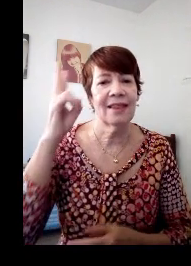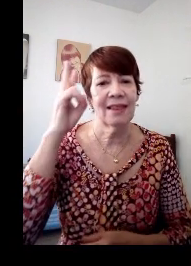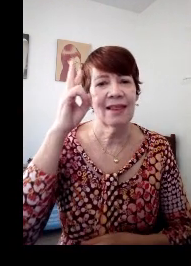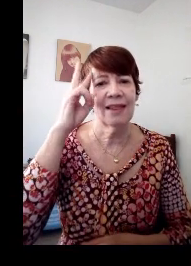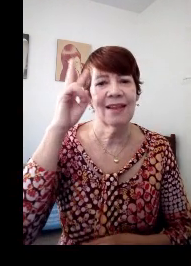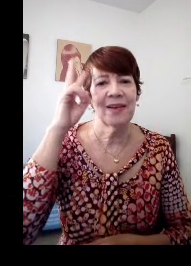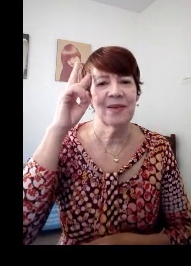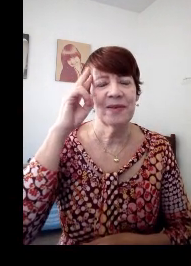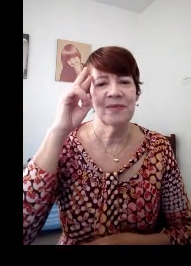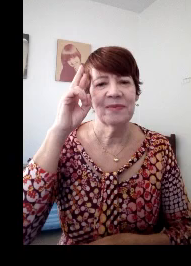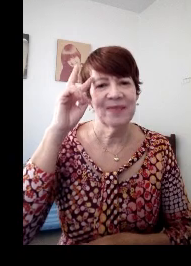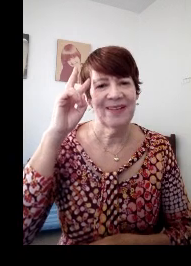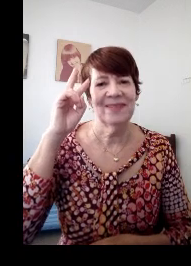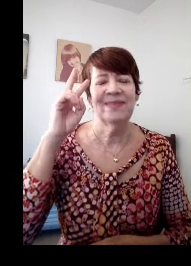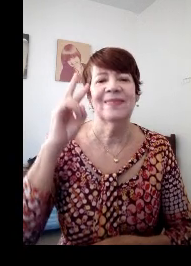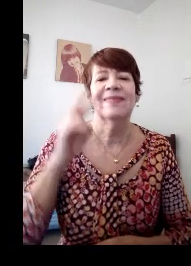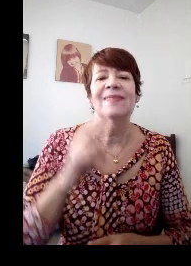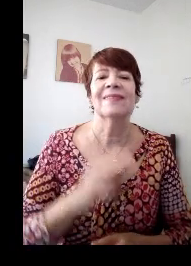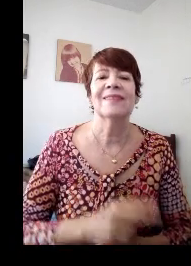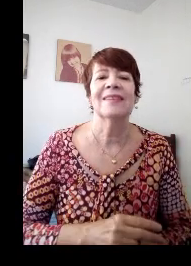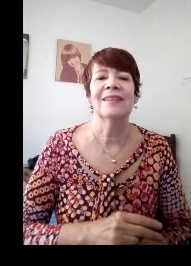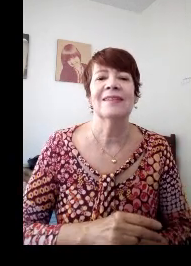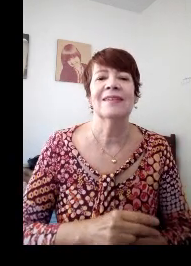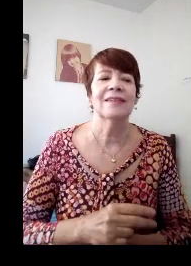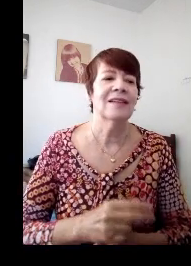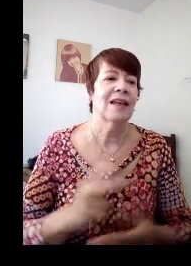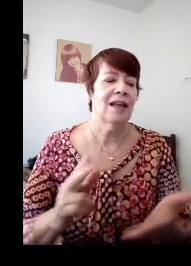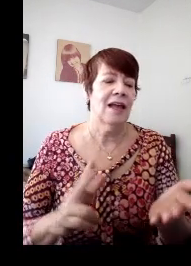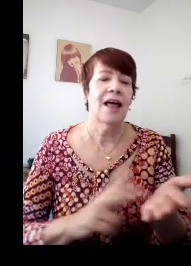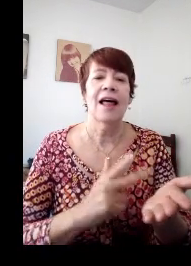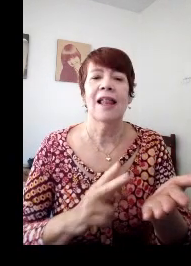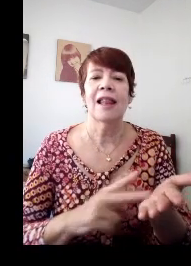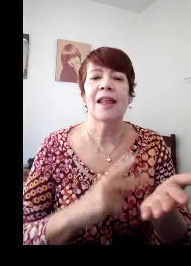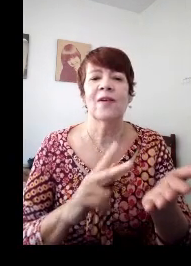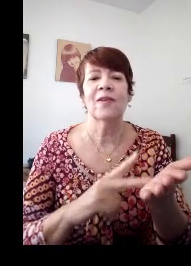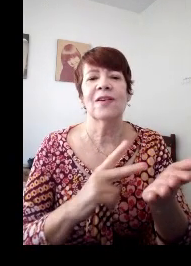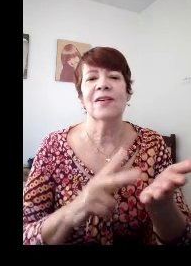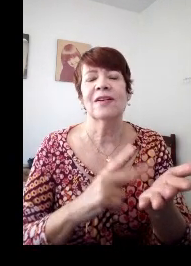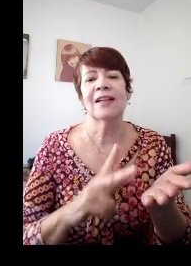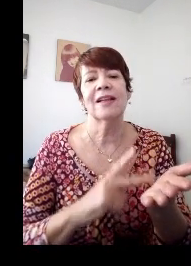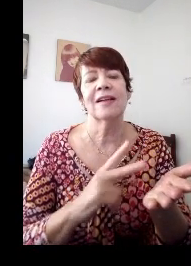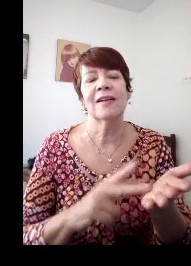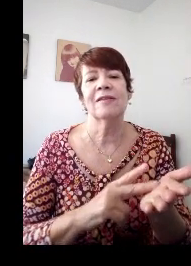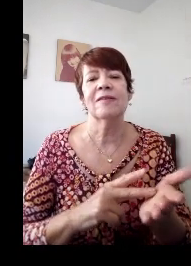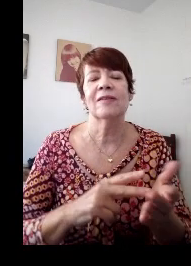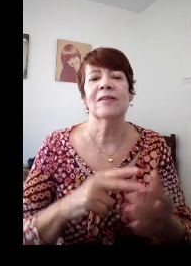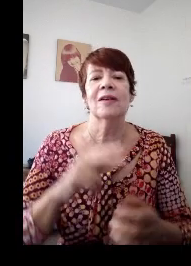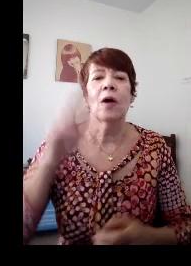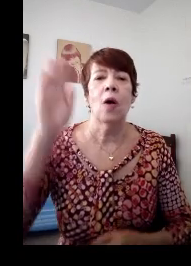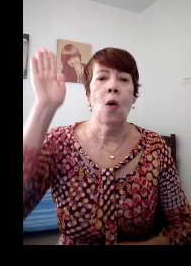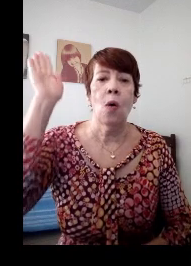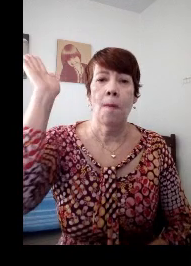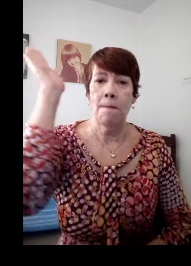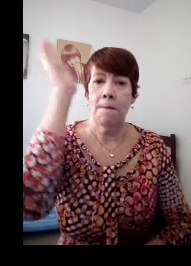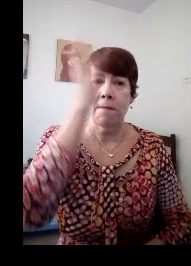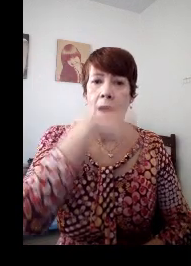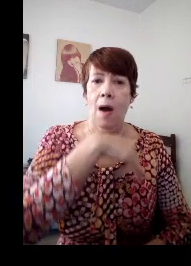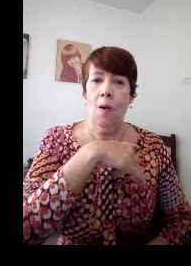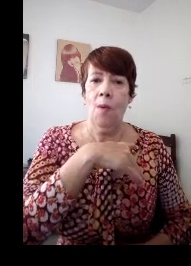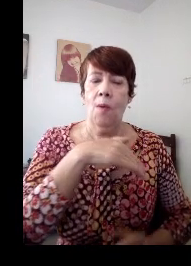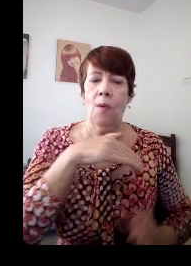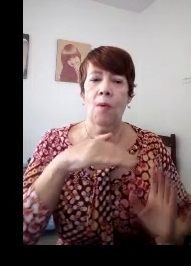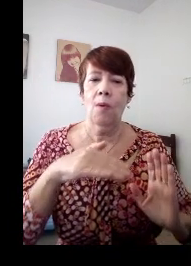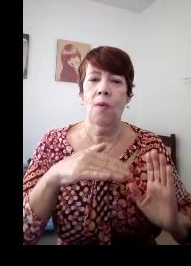nós tínhamos iniciado com este livro do mal que habita em mim.